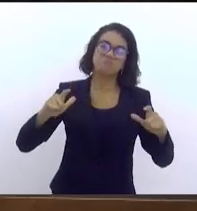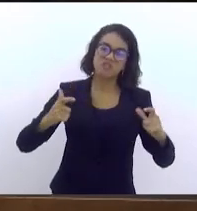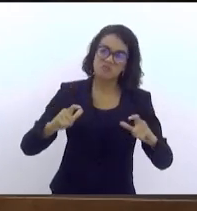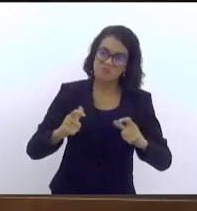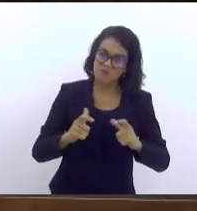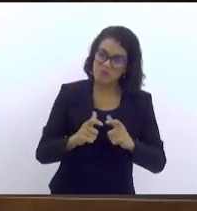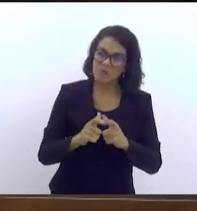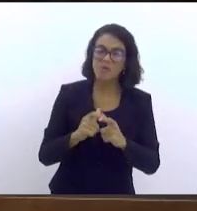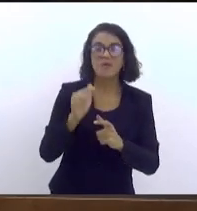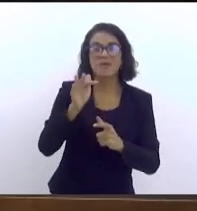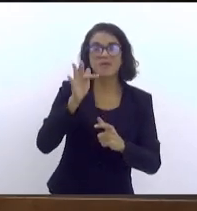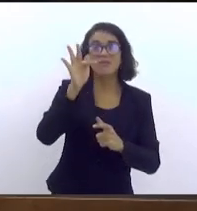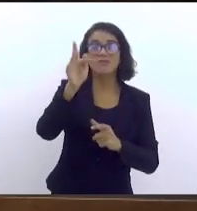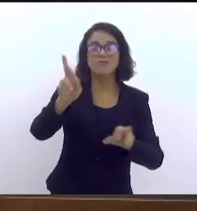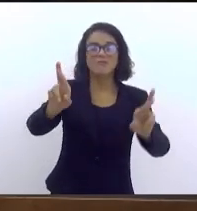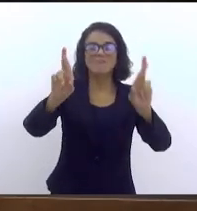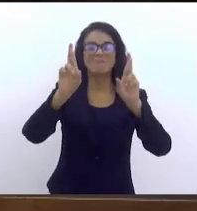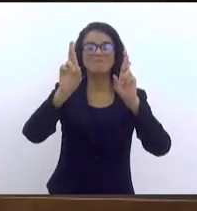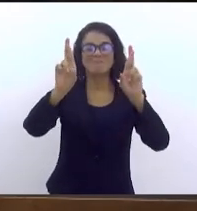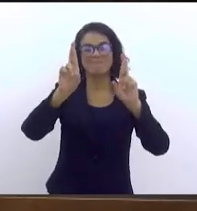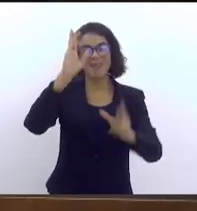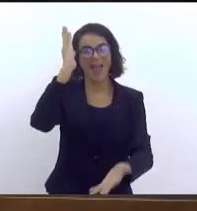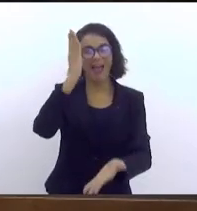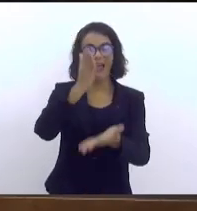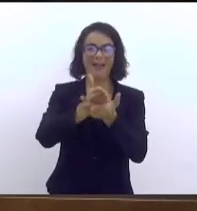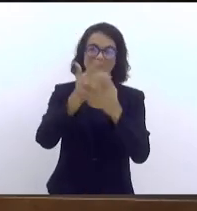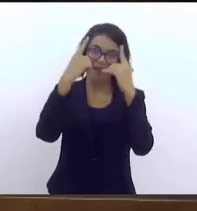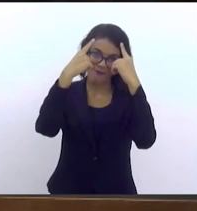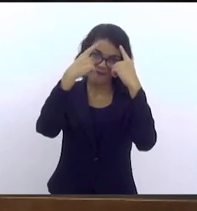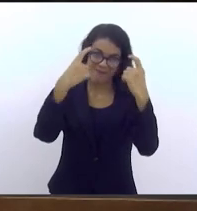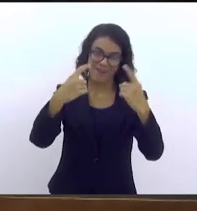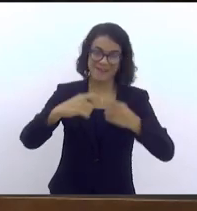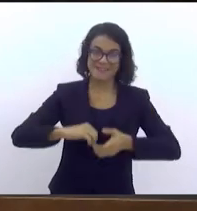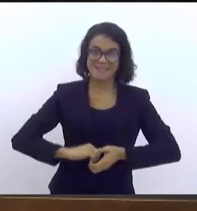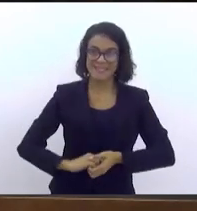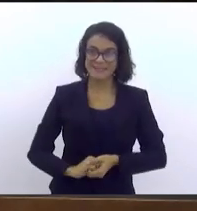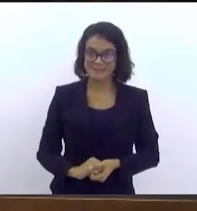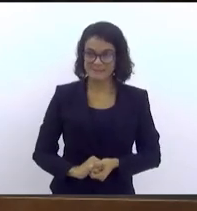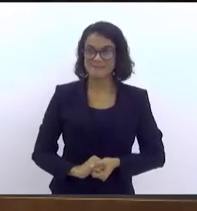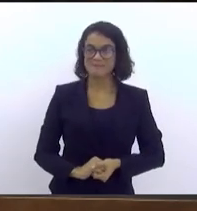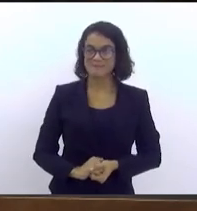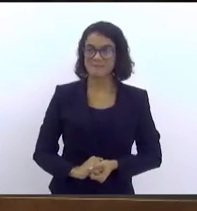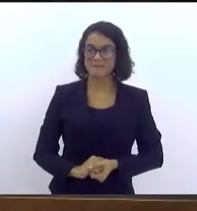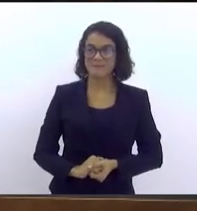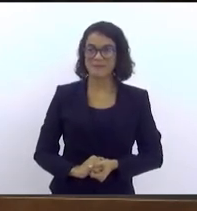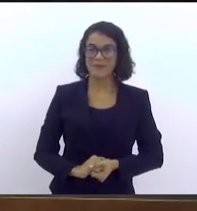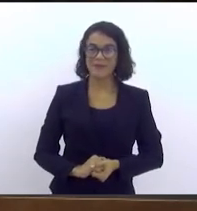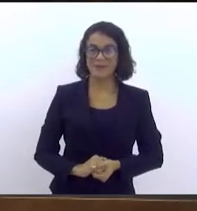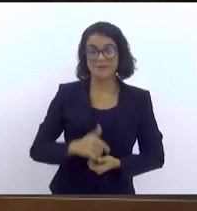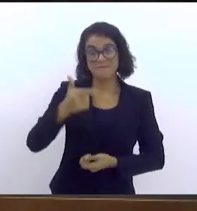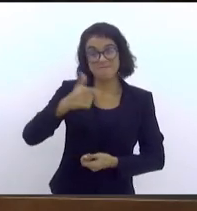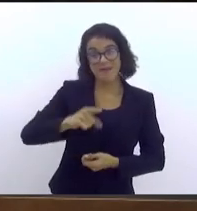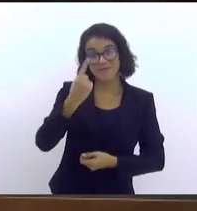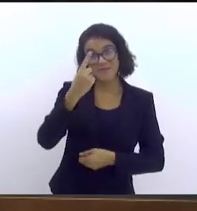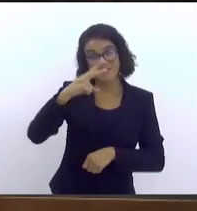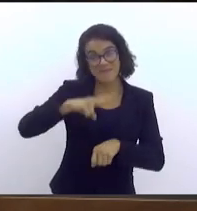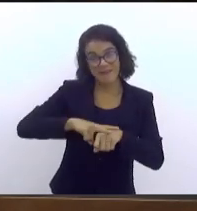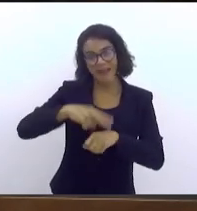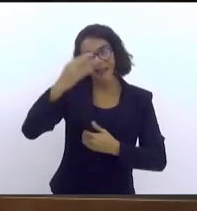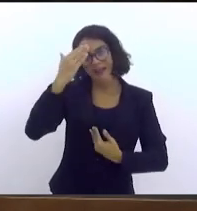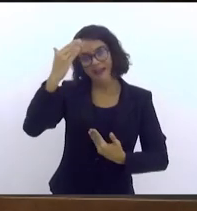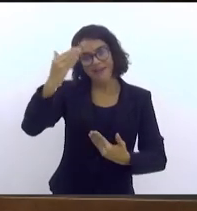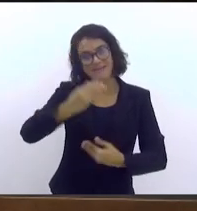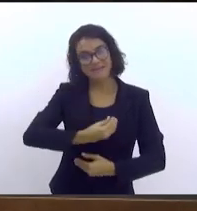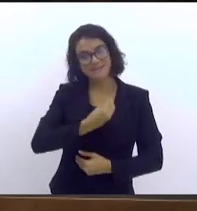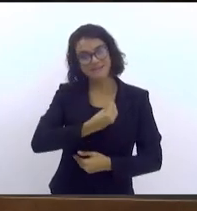e no futuro se Deus quiser acabar com essa violência queria mais uma vez agradecer a